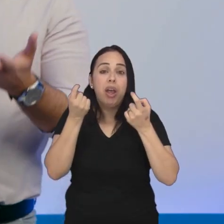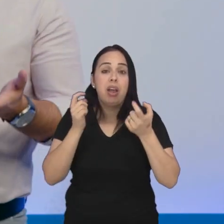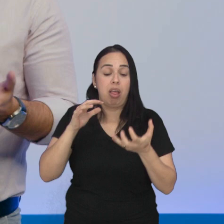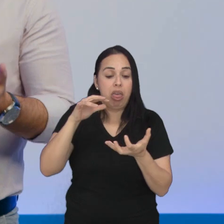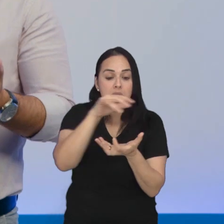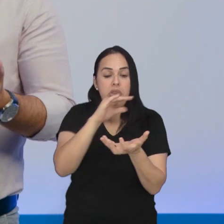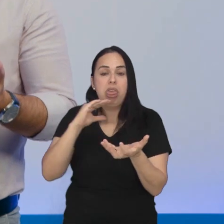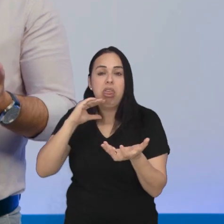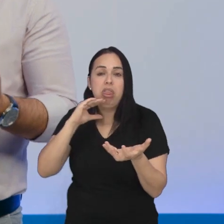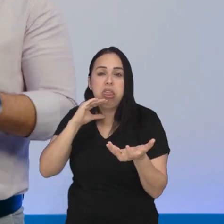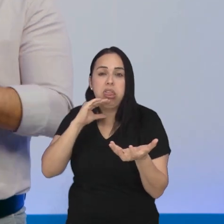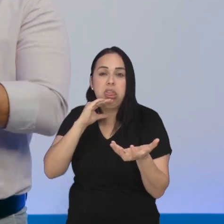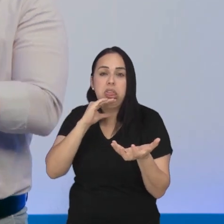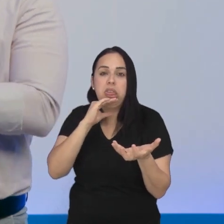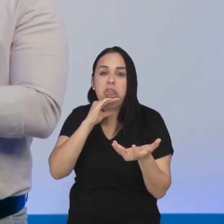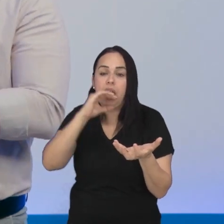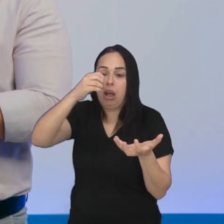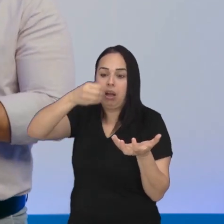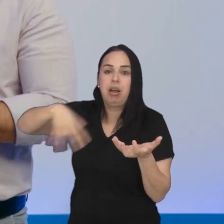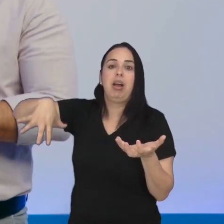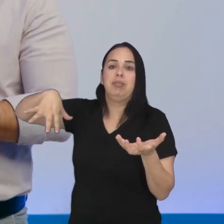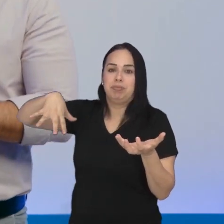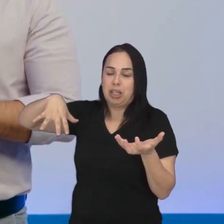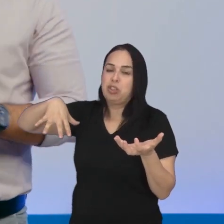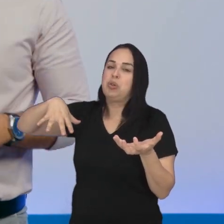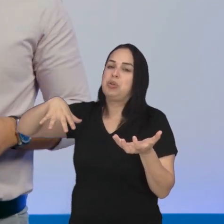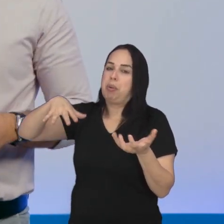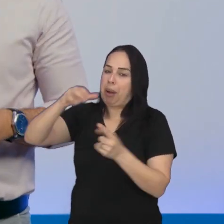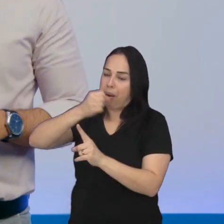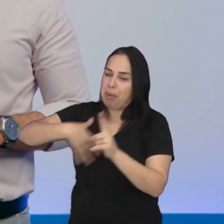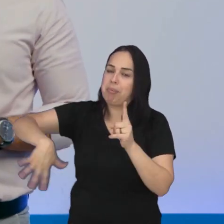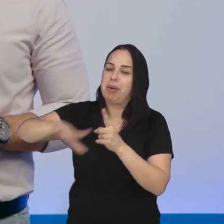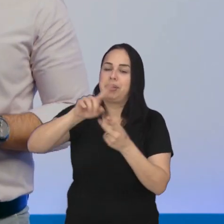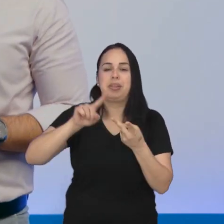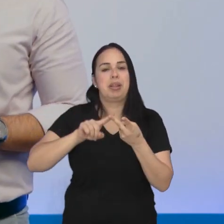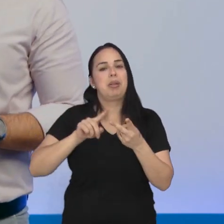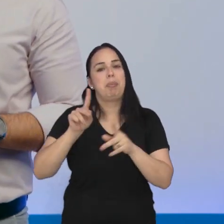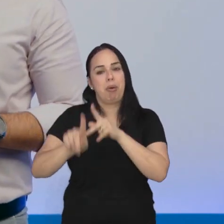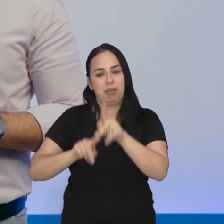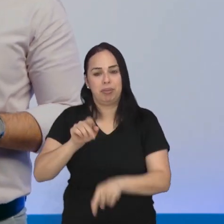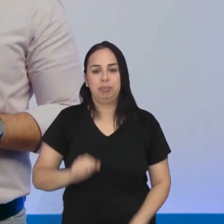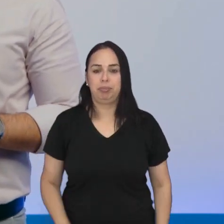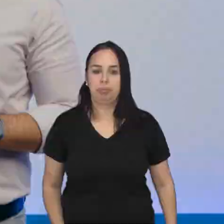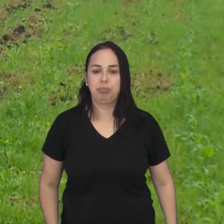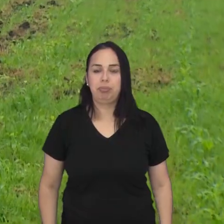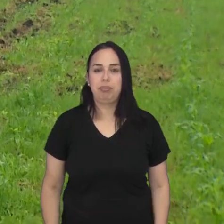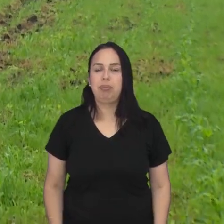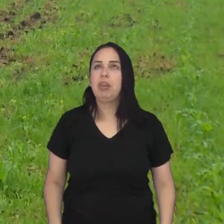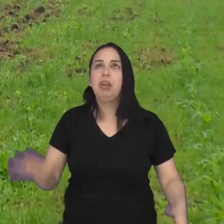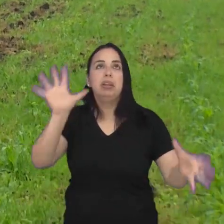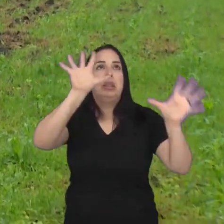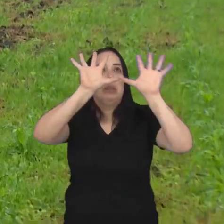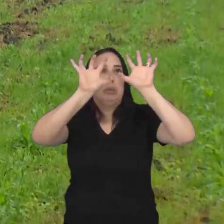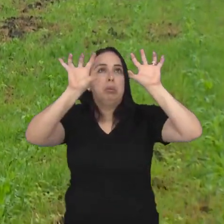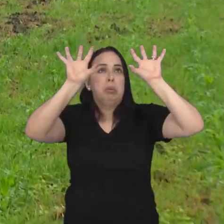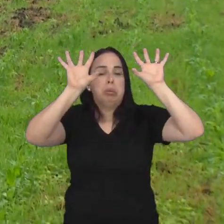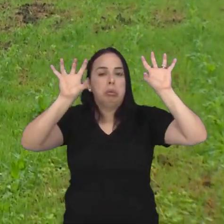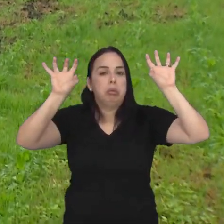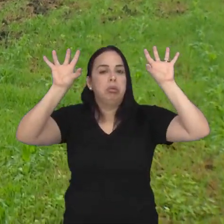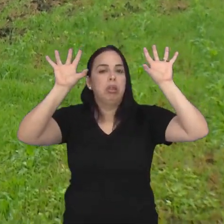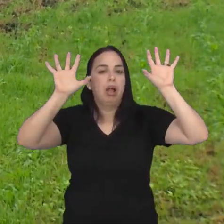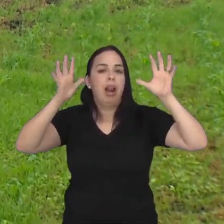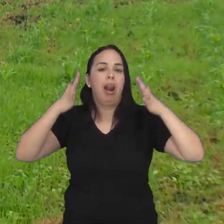que o aquecimento global pode levar a graves consequências para o meio ambiente e também para a população. Os dias nublados